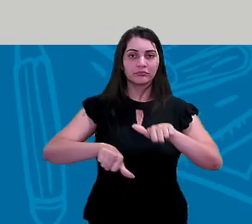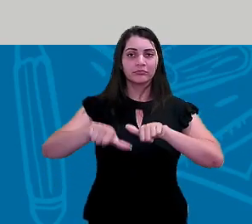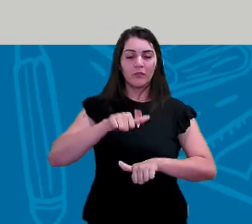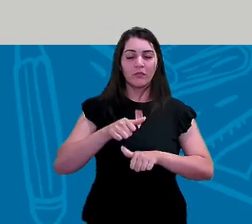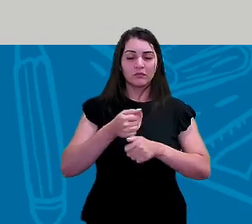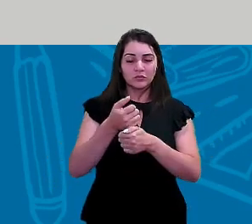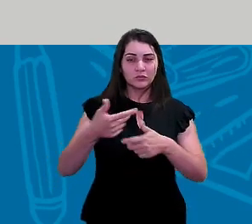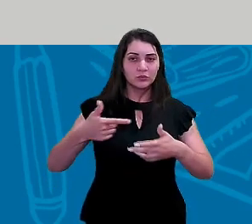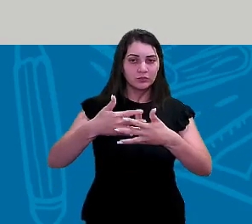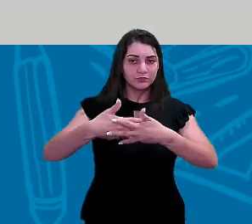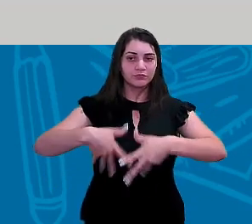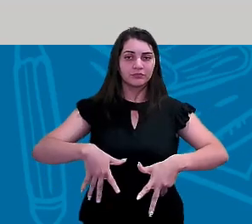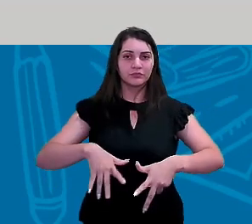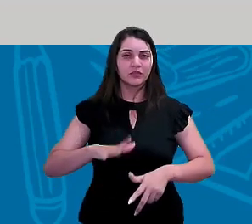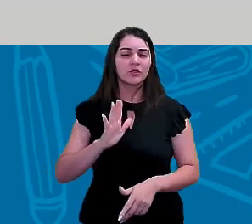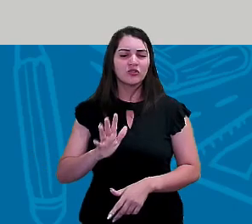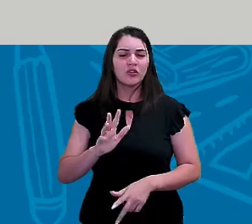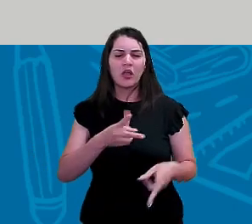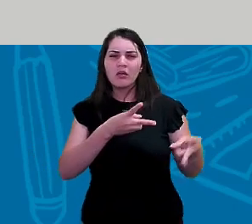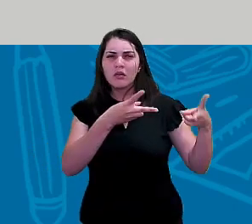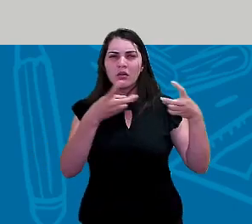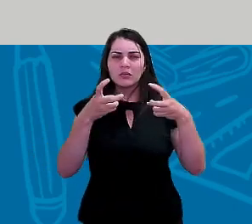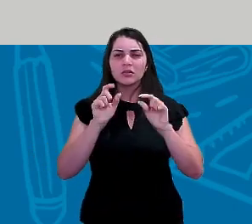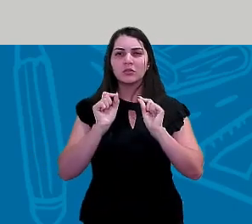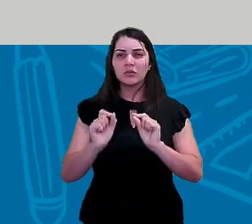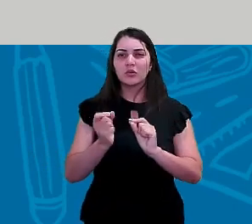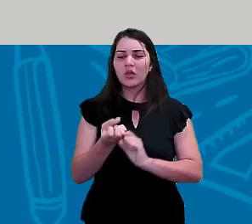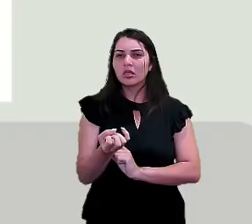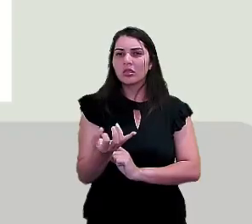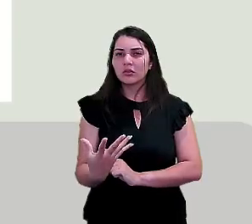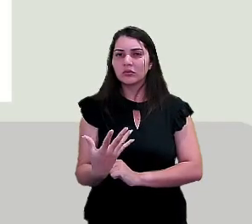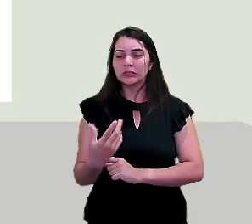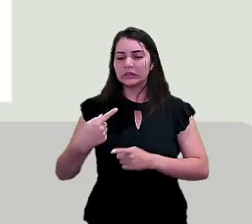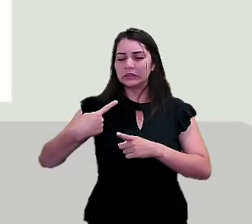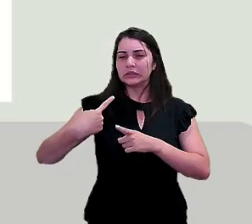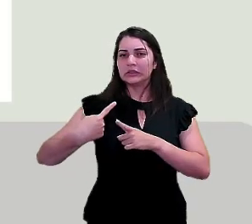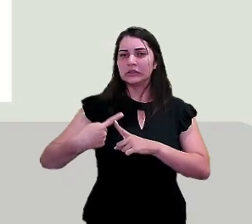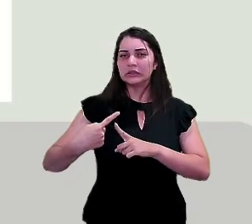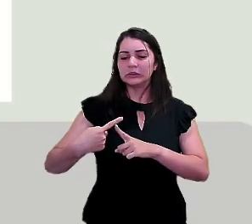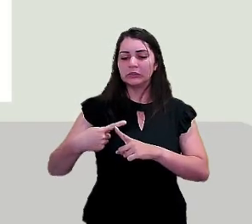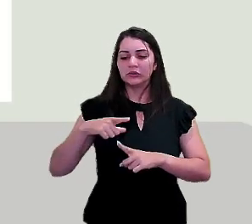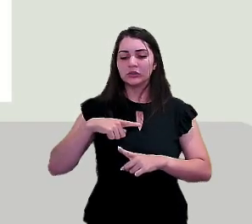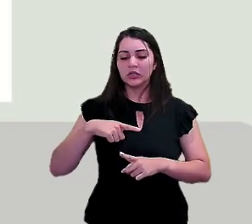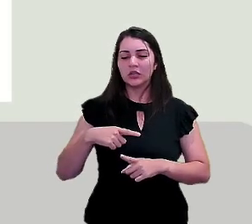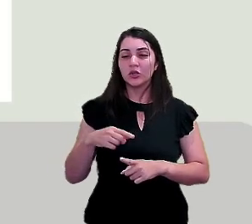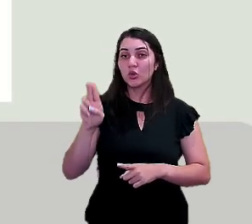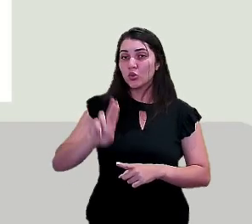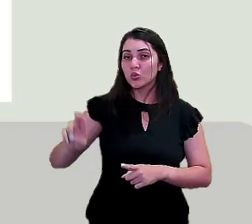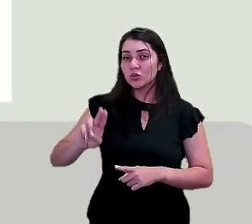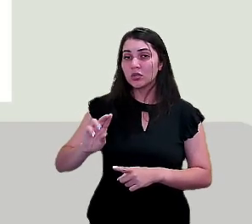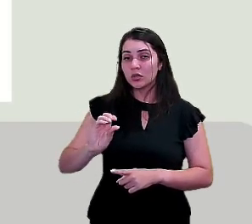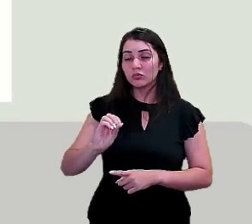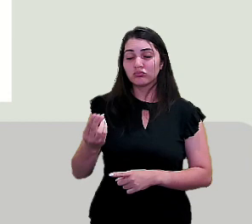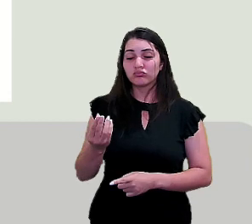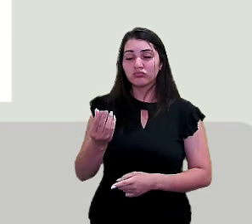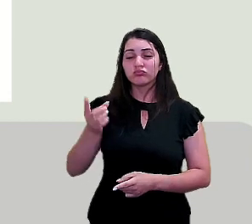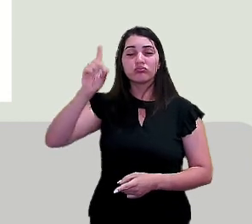recursos naturais. Você já reparou na quantidade de produtos que utilizamos ou consumimos todos os